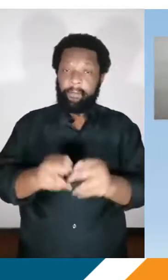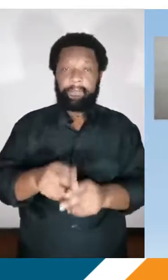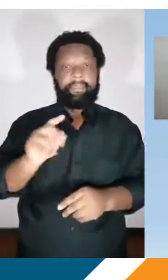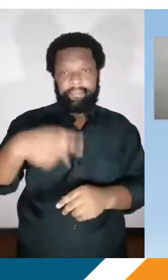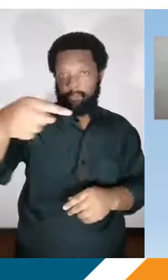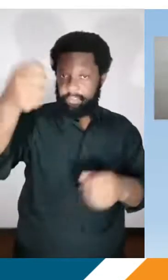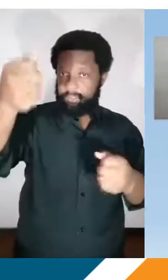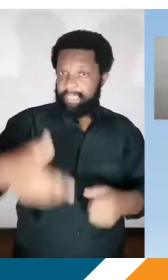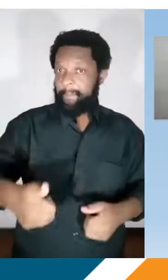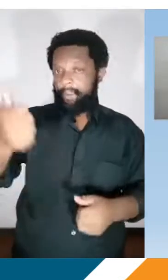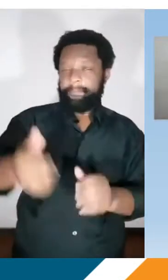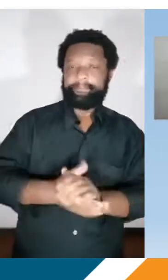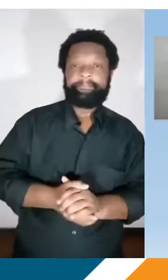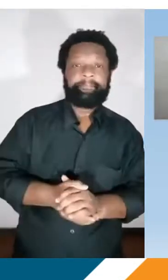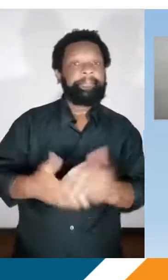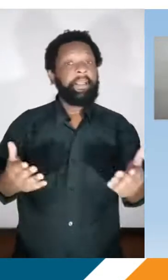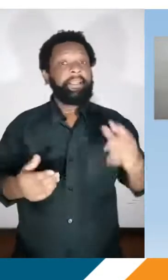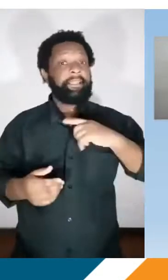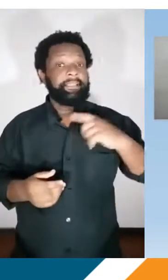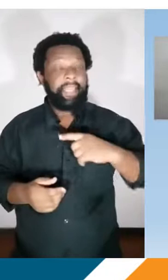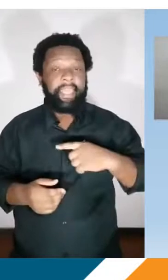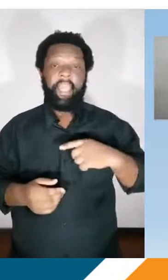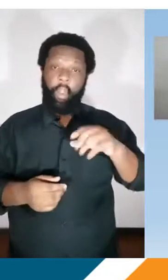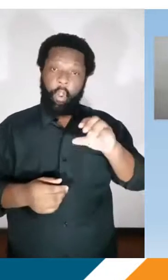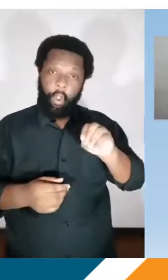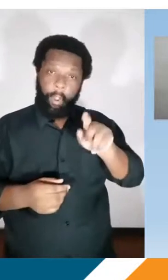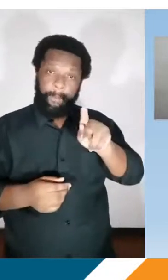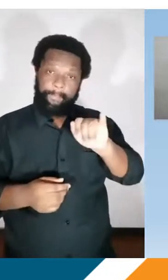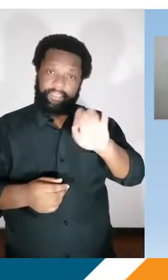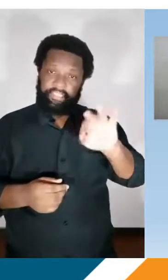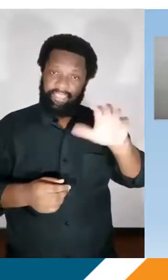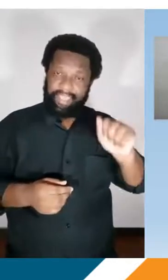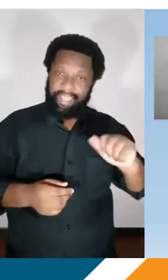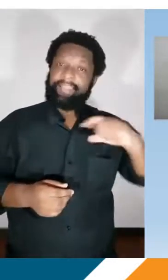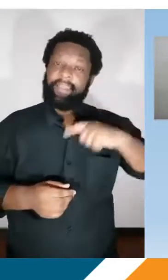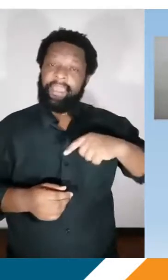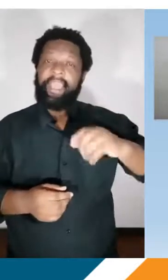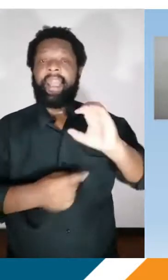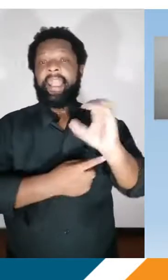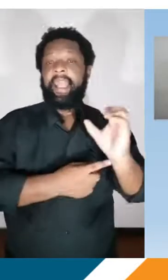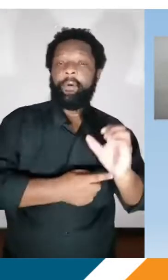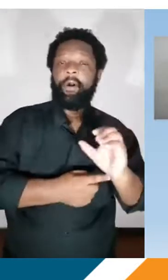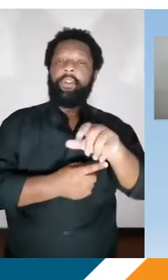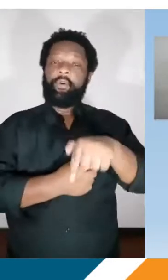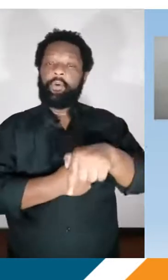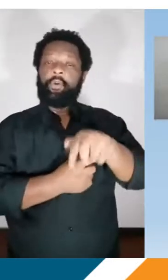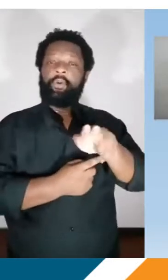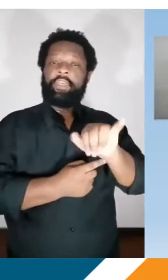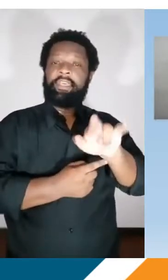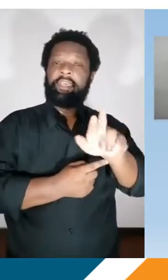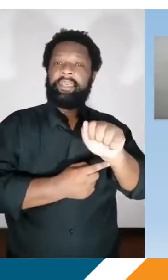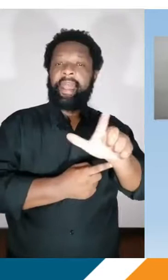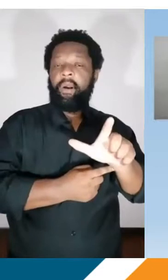mas só para ter uma ideia. Tá bom, gente? Então, quando eu tiver isomeria óptica, eu vou ter que ter carbono quiral, tá? E esse